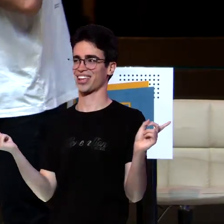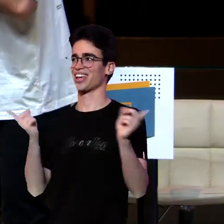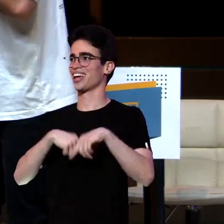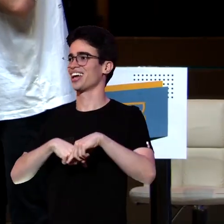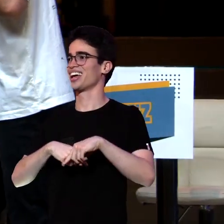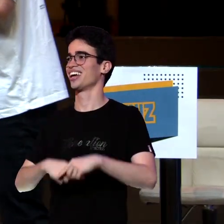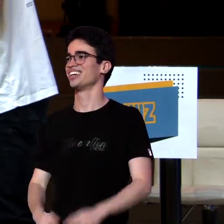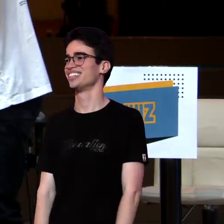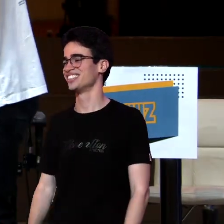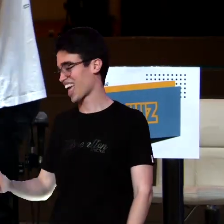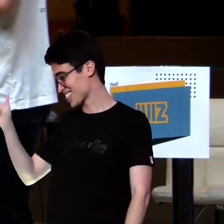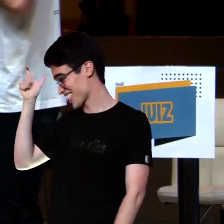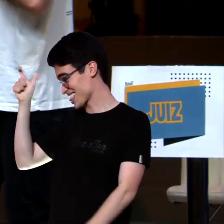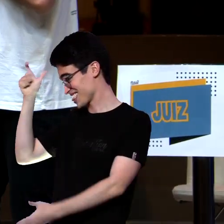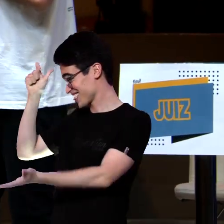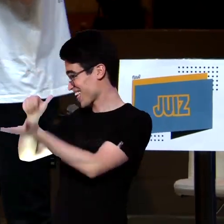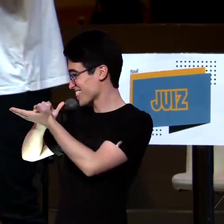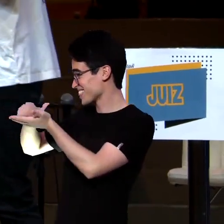Sai, Satanás.